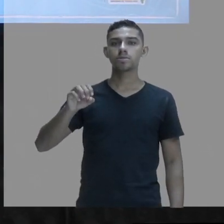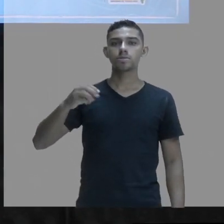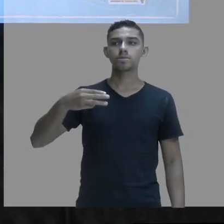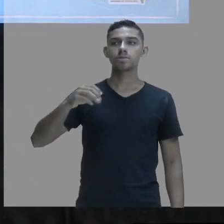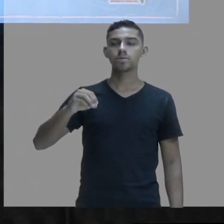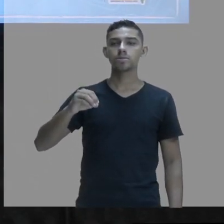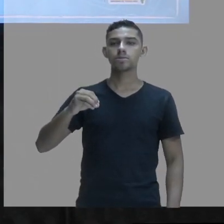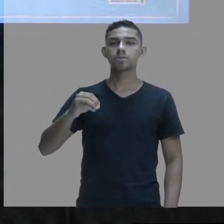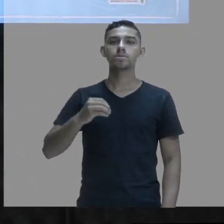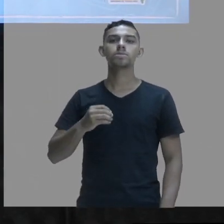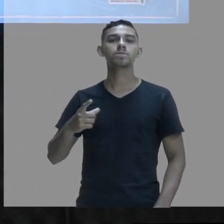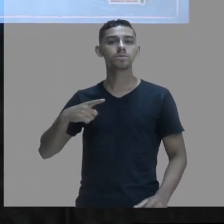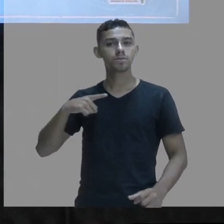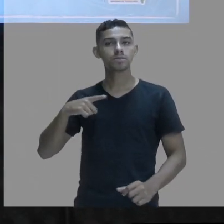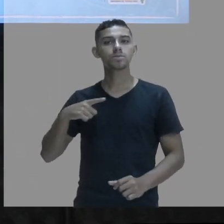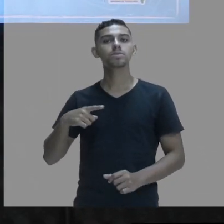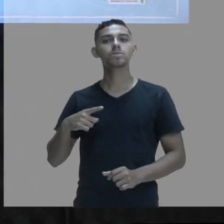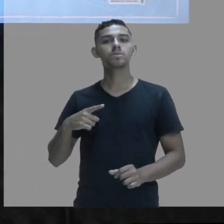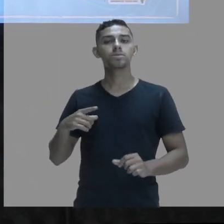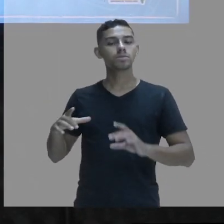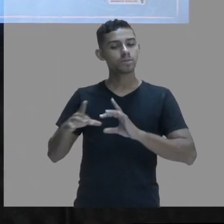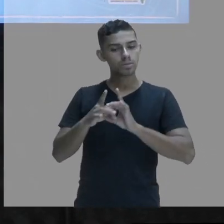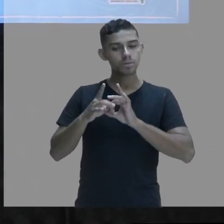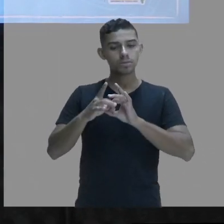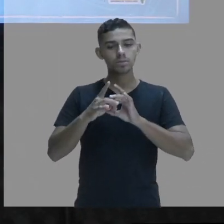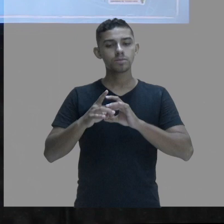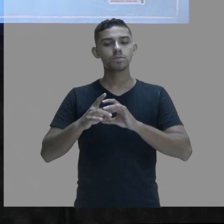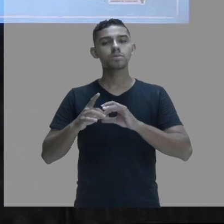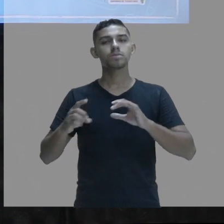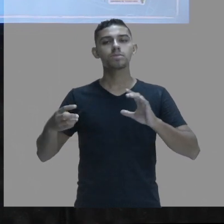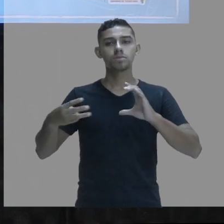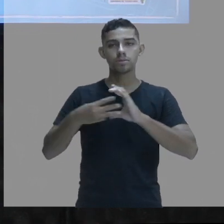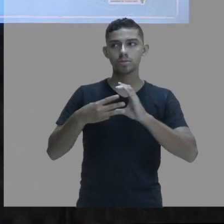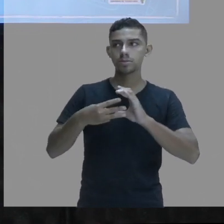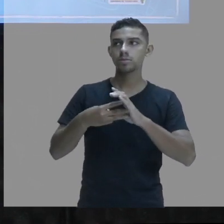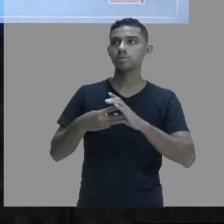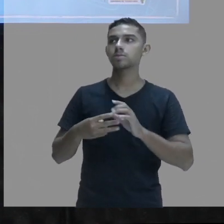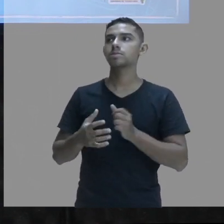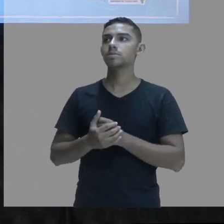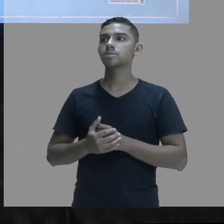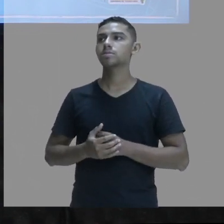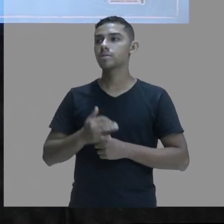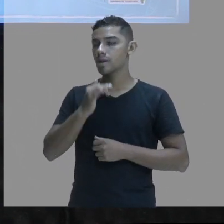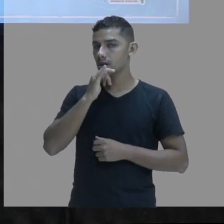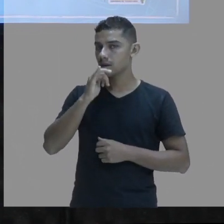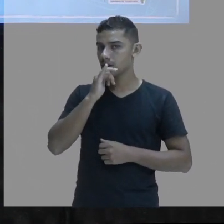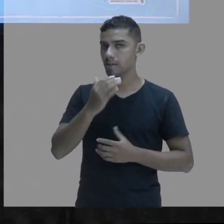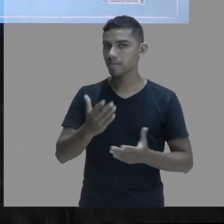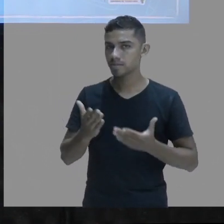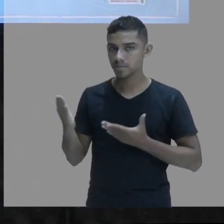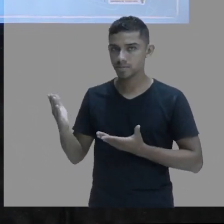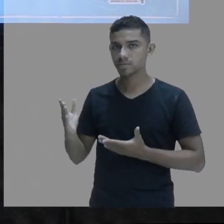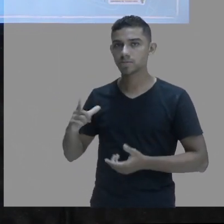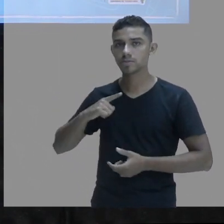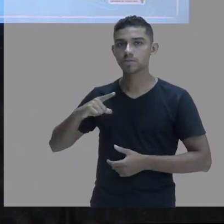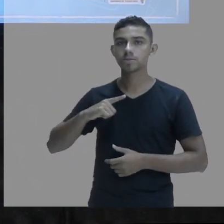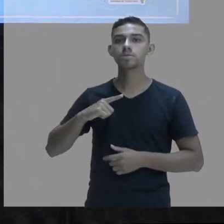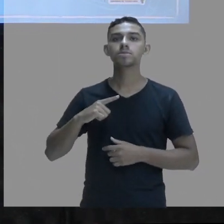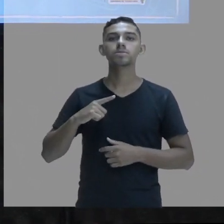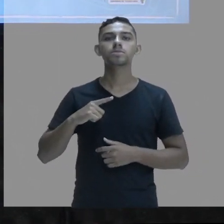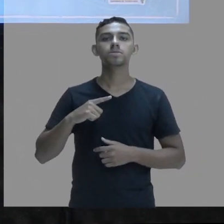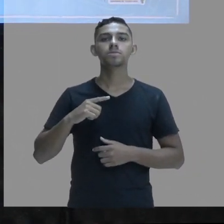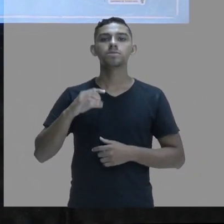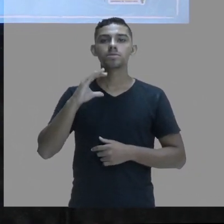que contenha a ligação tripla, a insaturação. Nesse caso aqui, eu tenho a cadeia principal.